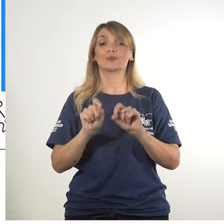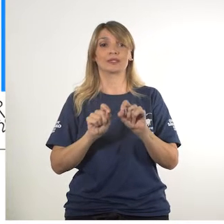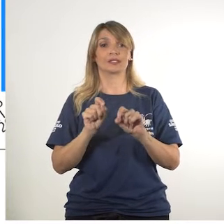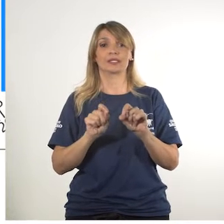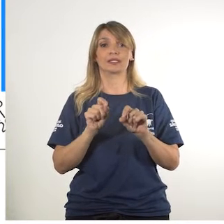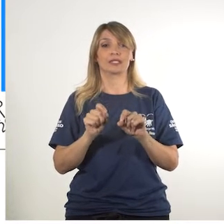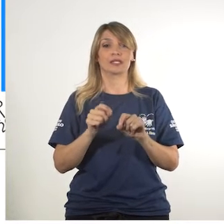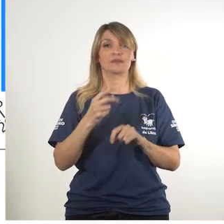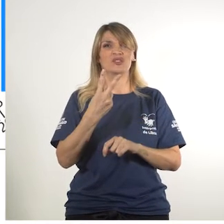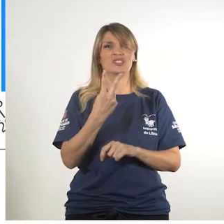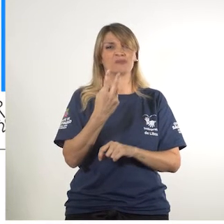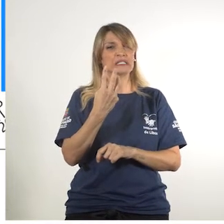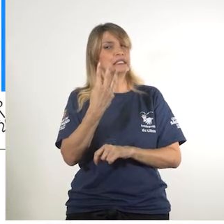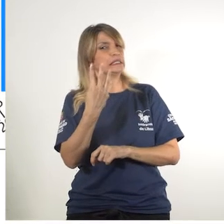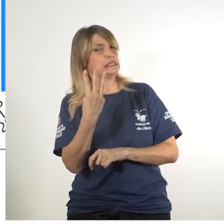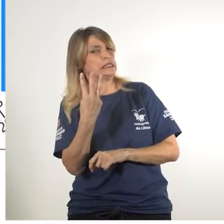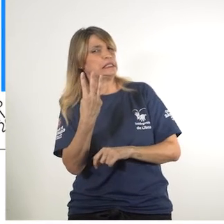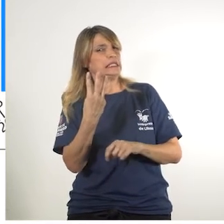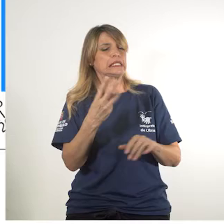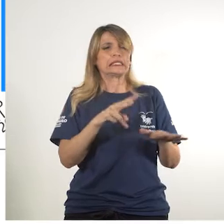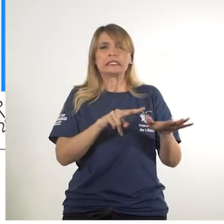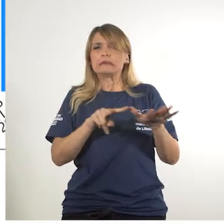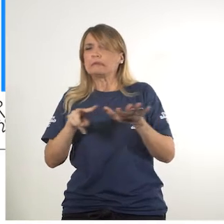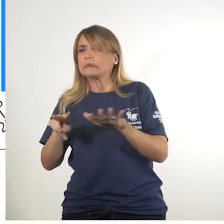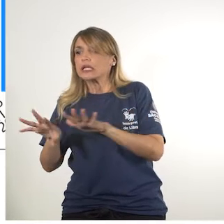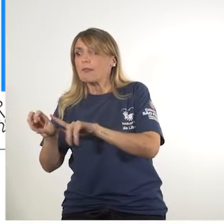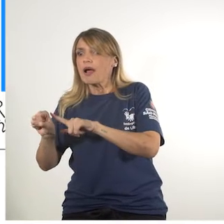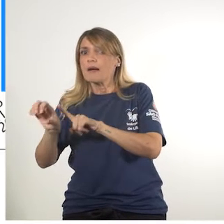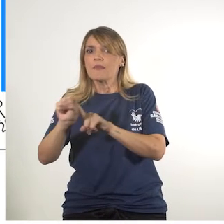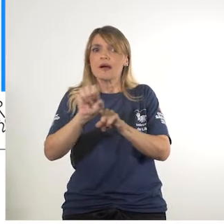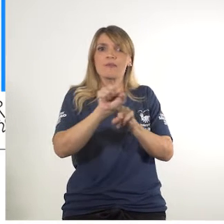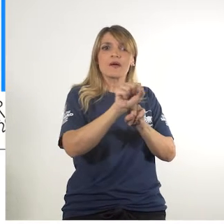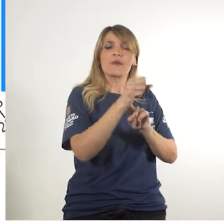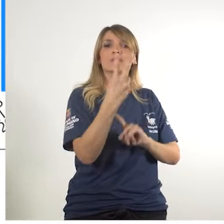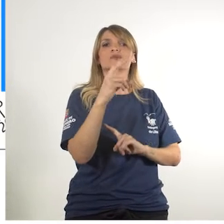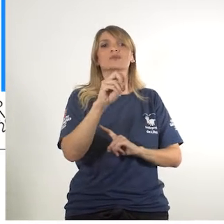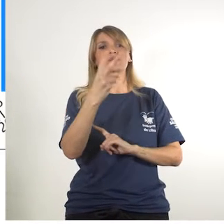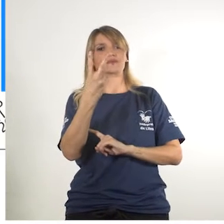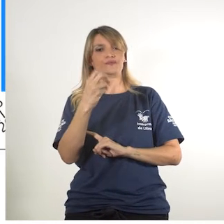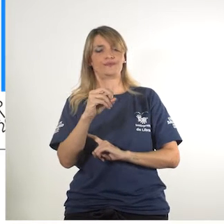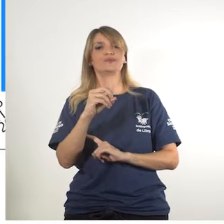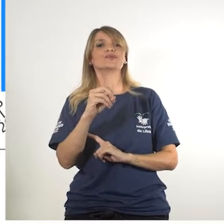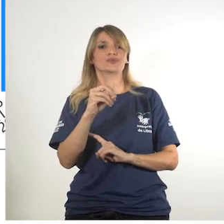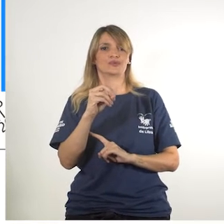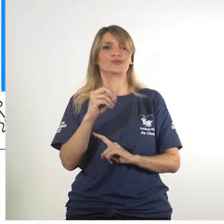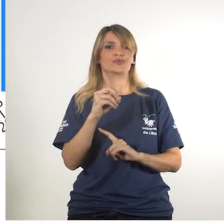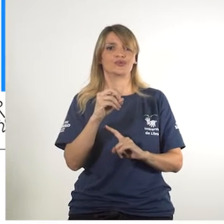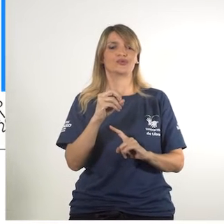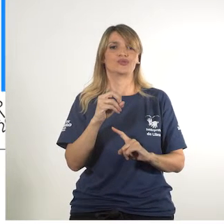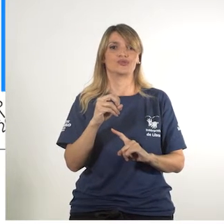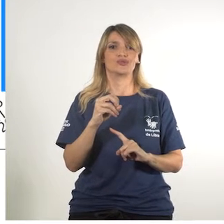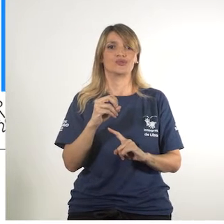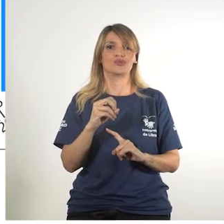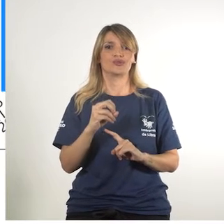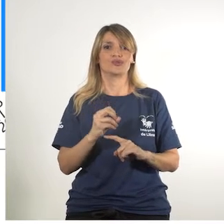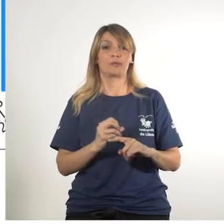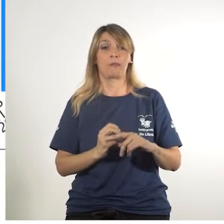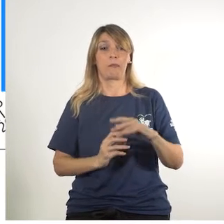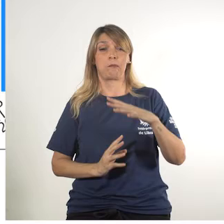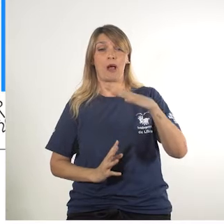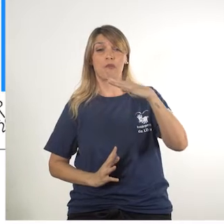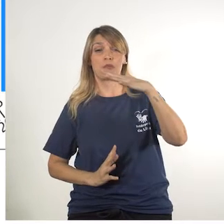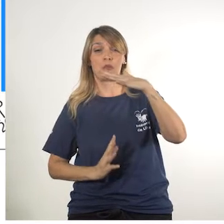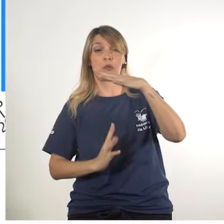da 23ª semana epidemiológica de 2020, né? Chegamos no acumulado